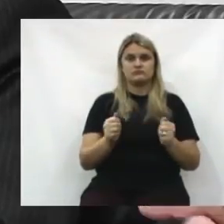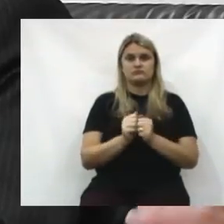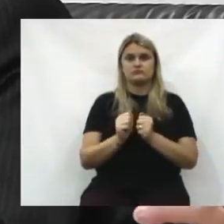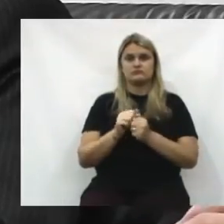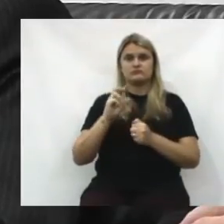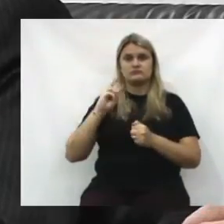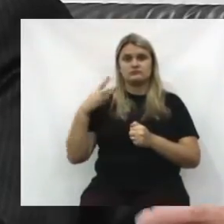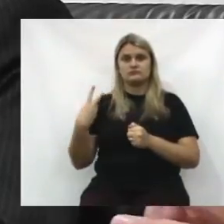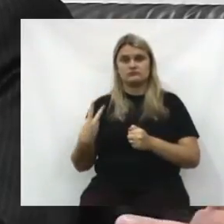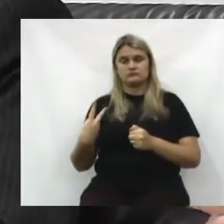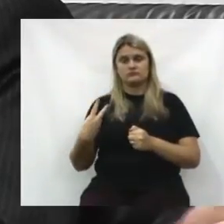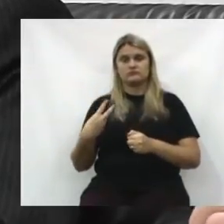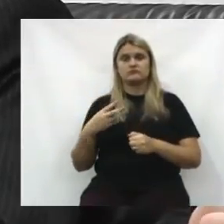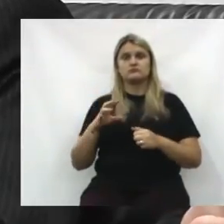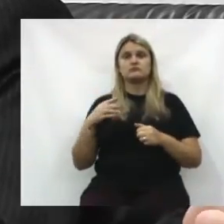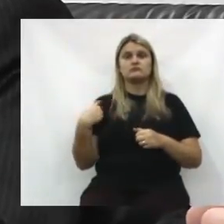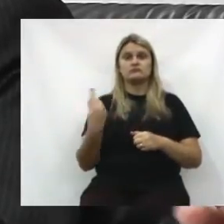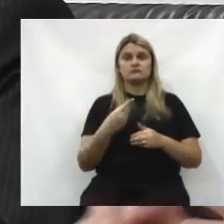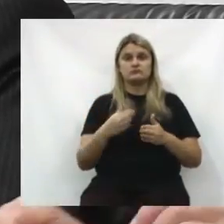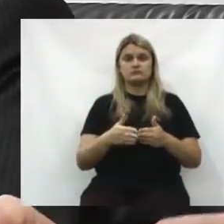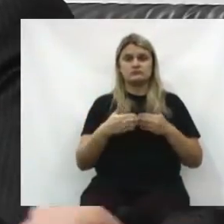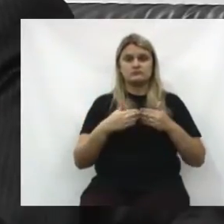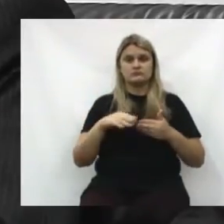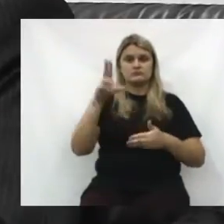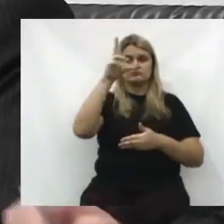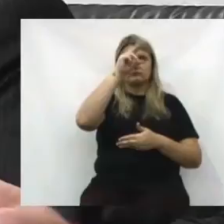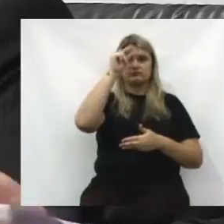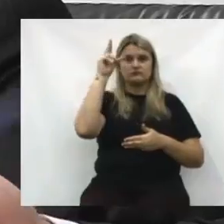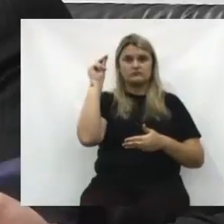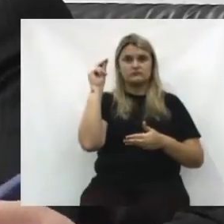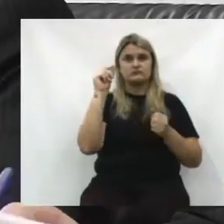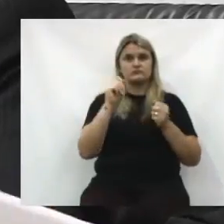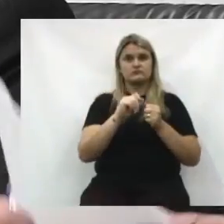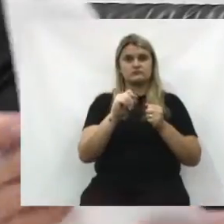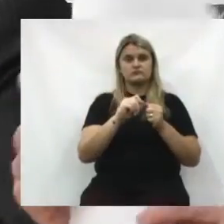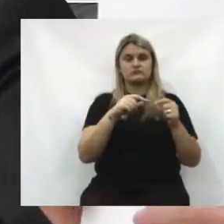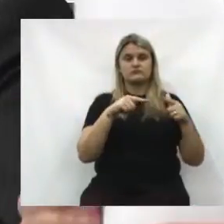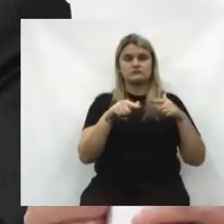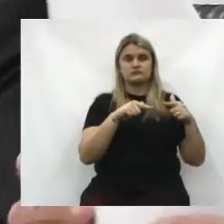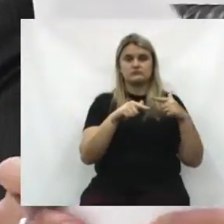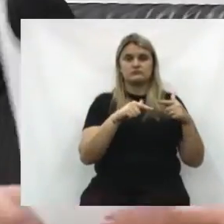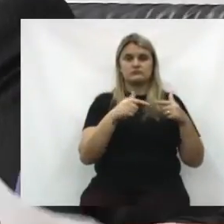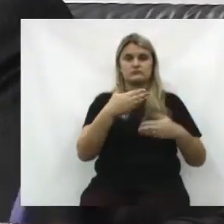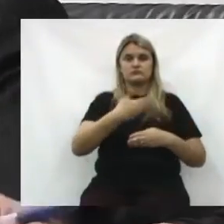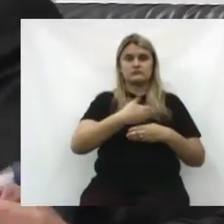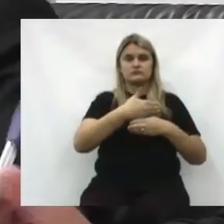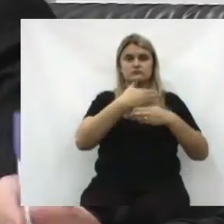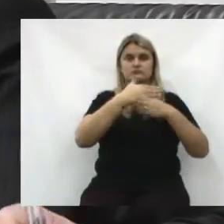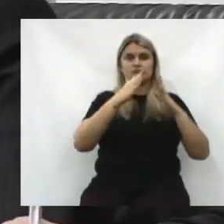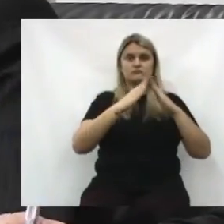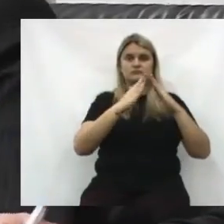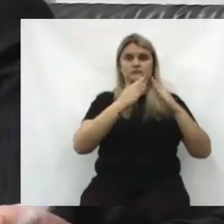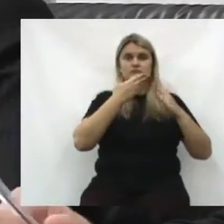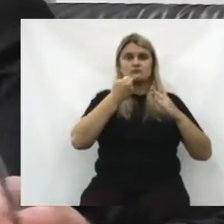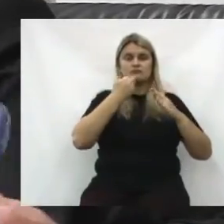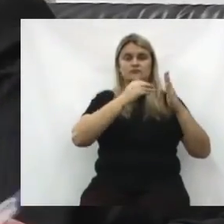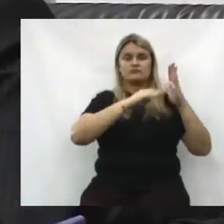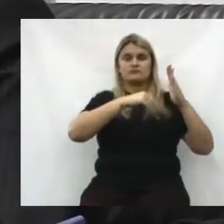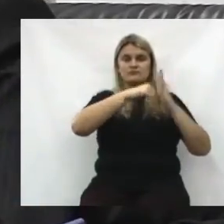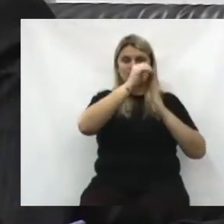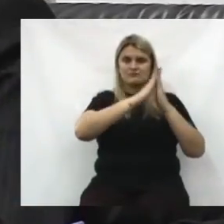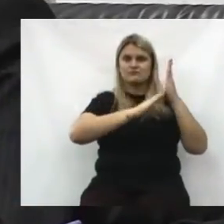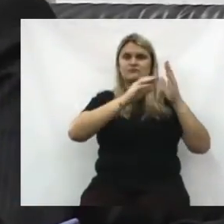fazendo coletivamente junto aos vereadores, a gente solicita que a prefeitura faça um trabalho de